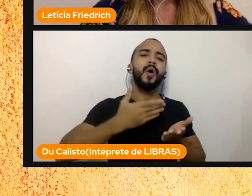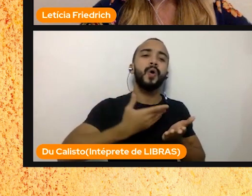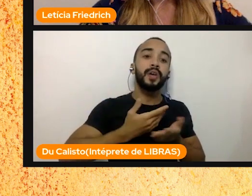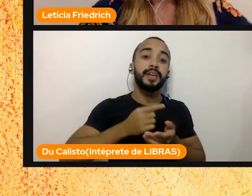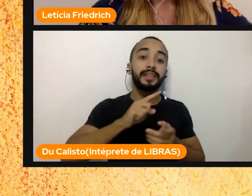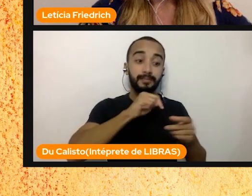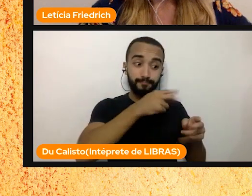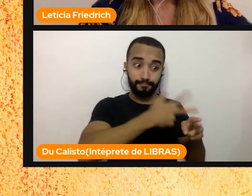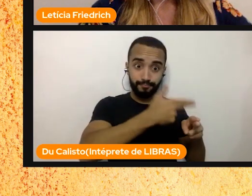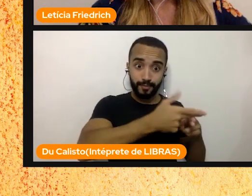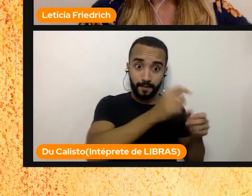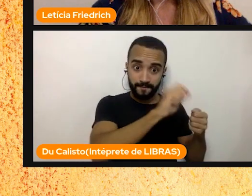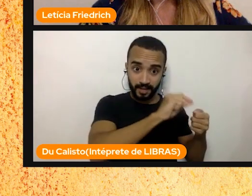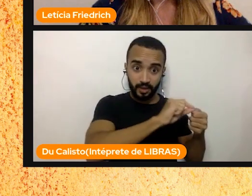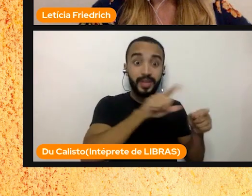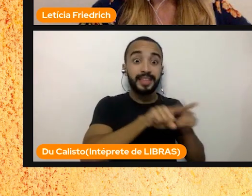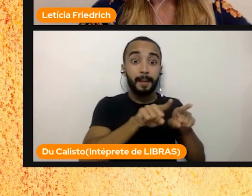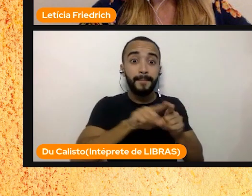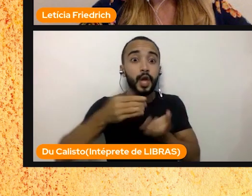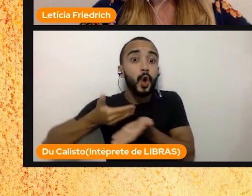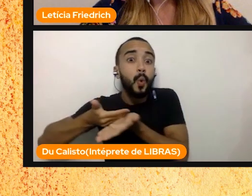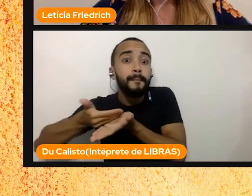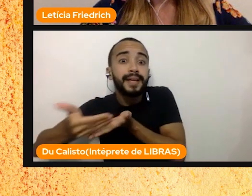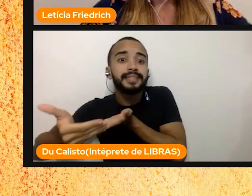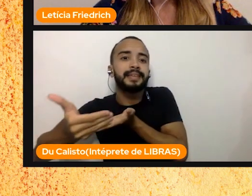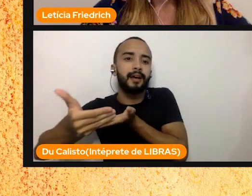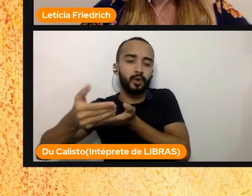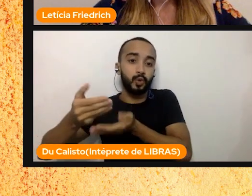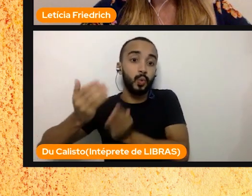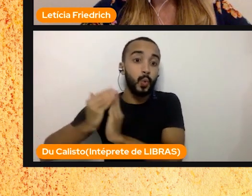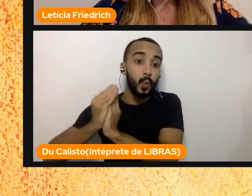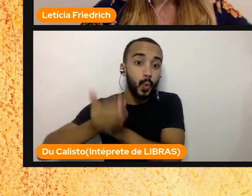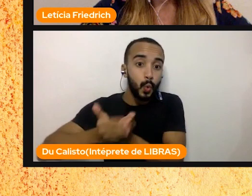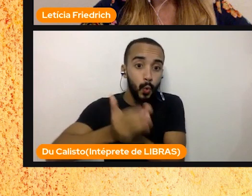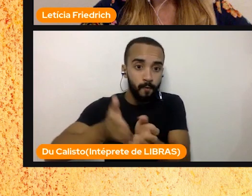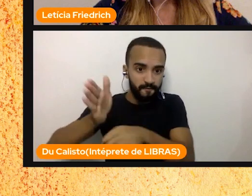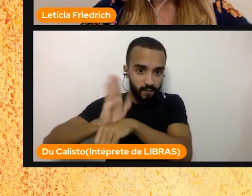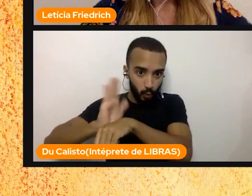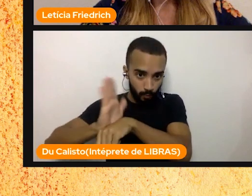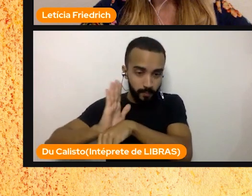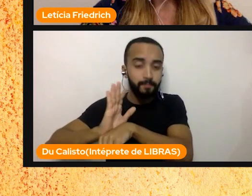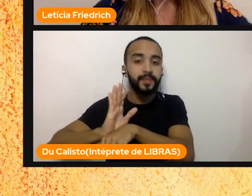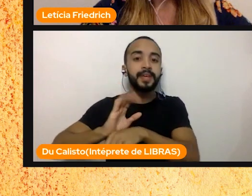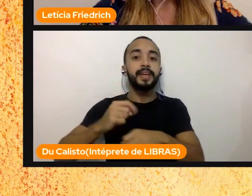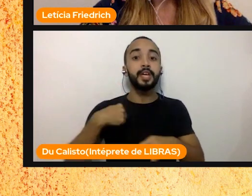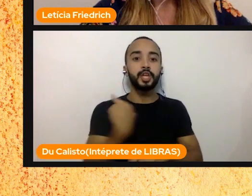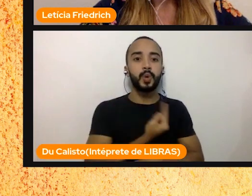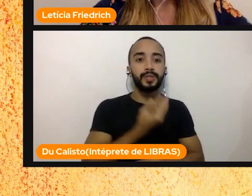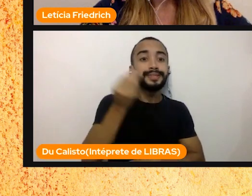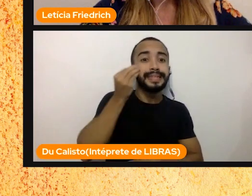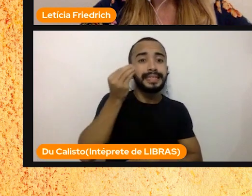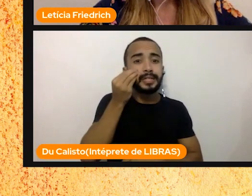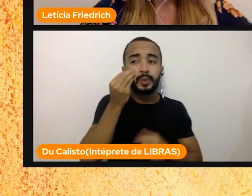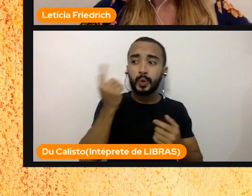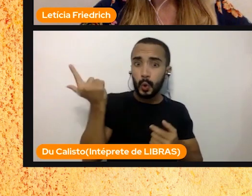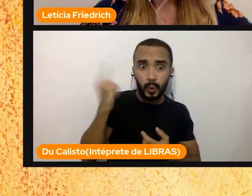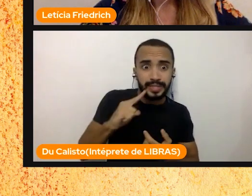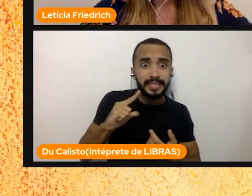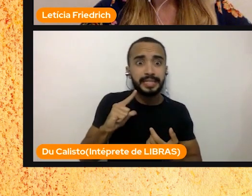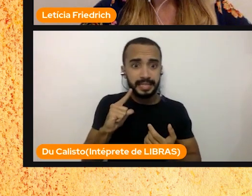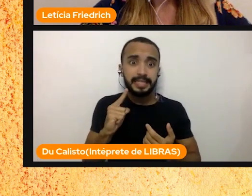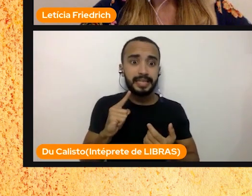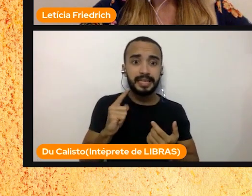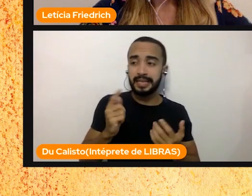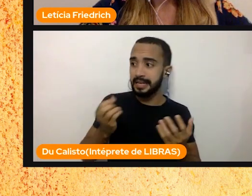estava muito preocupado se a gente conseguiria dar conta de produzir 2 conteúdos maiores de maneira remota. Então, assim, a gente teve alguns contratempos